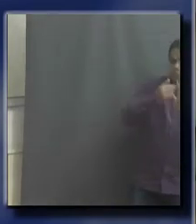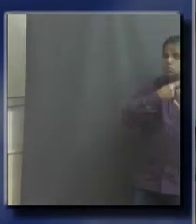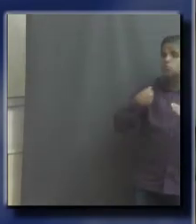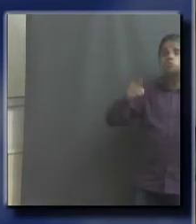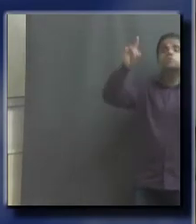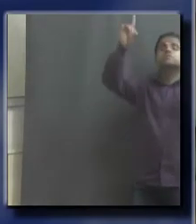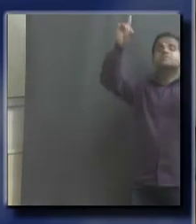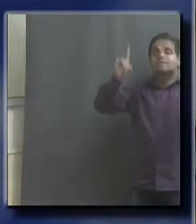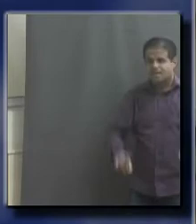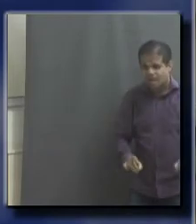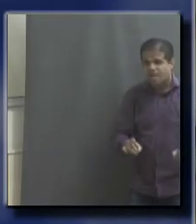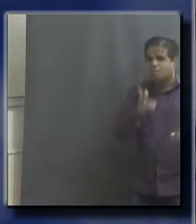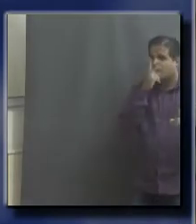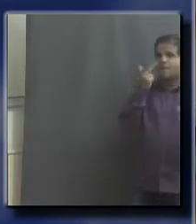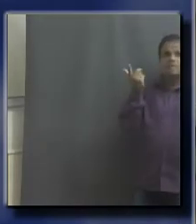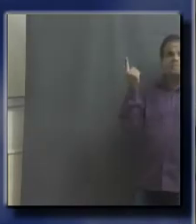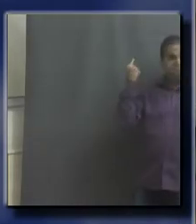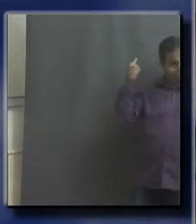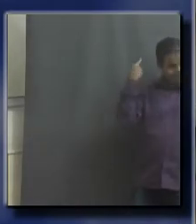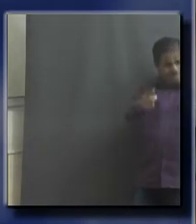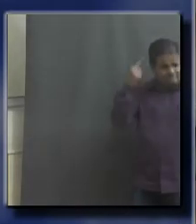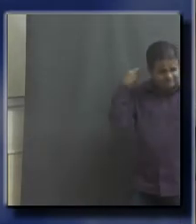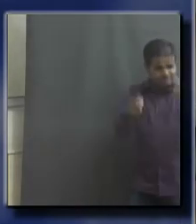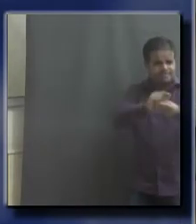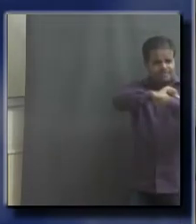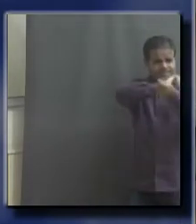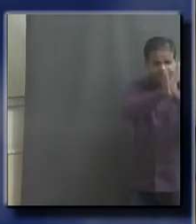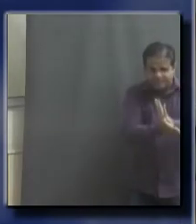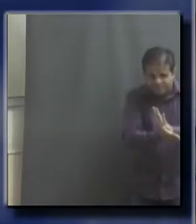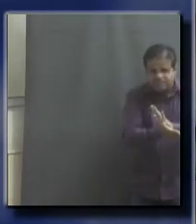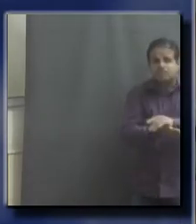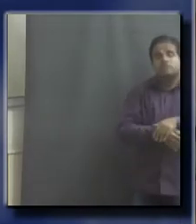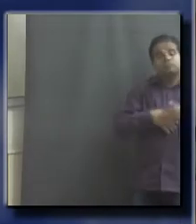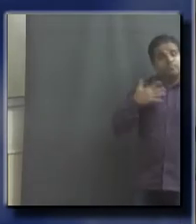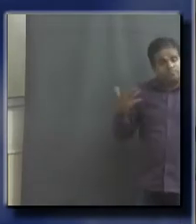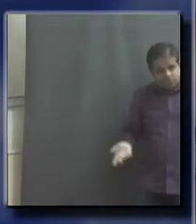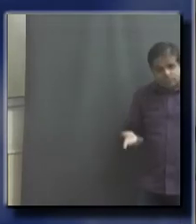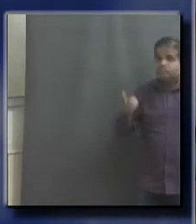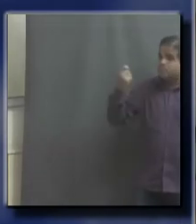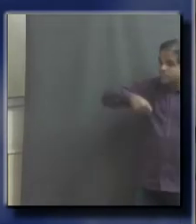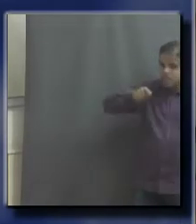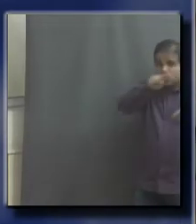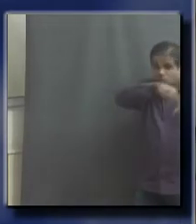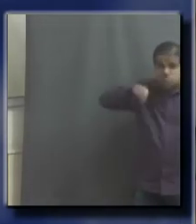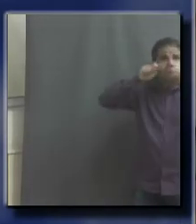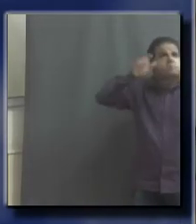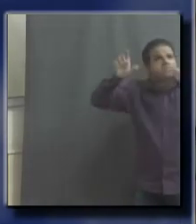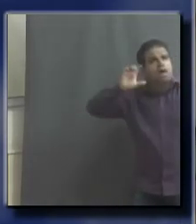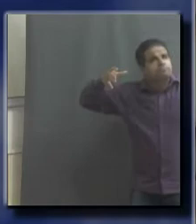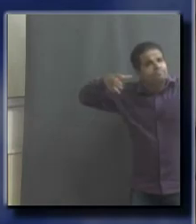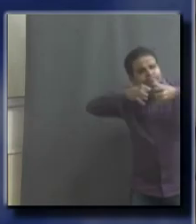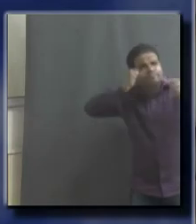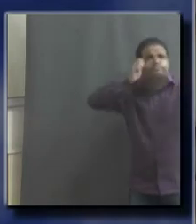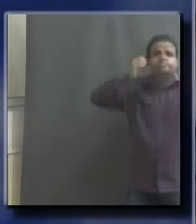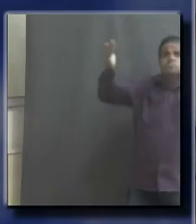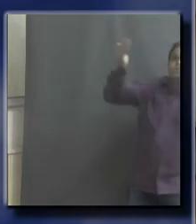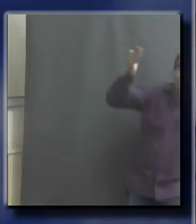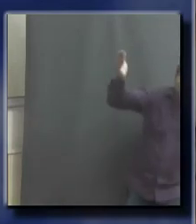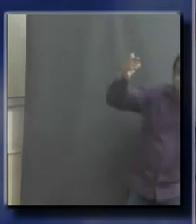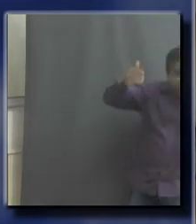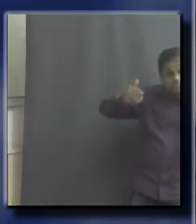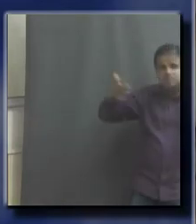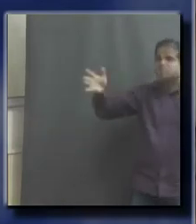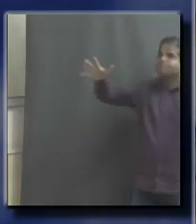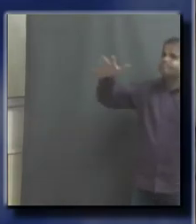direitos, nesse momento, estão em ataque, estão em risco. Né? Então, precisamos pensar na psicologia nesse lugar